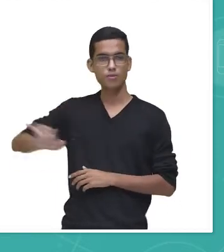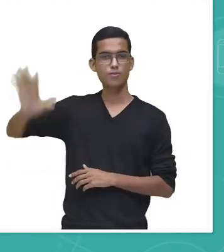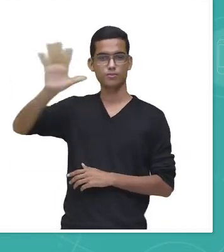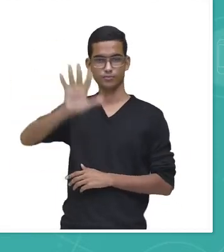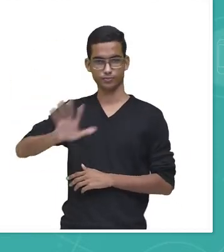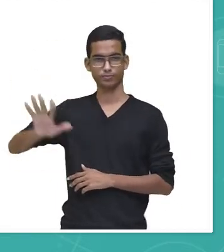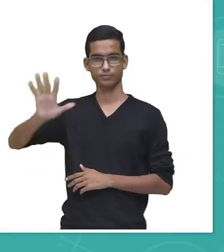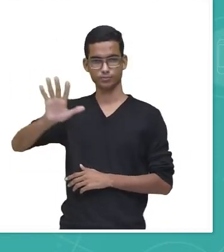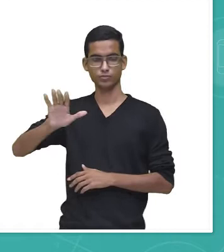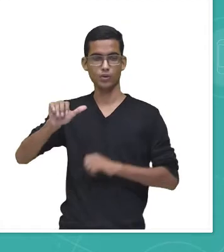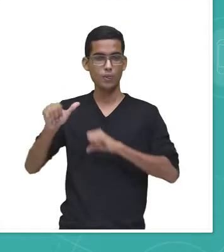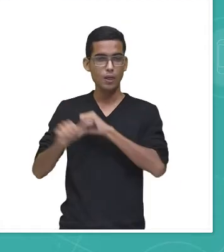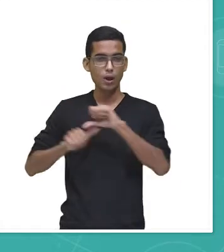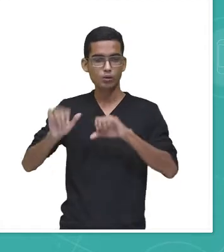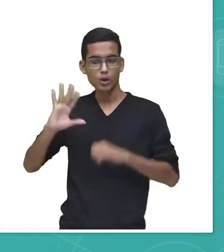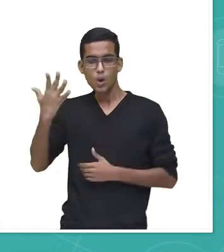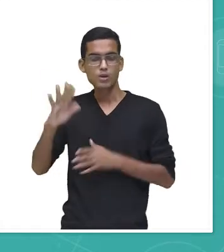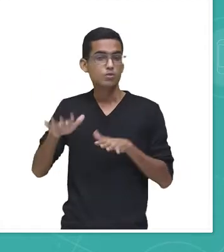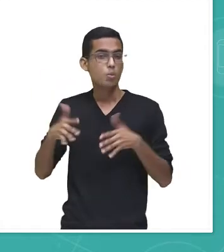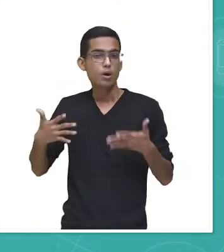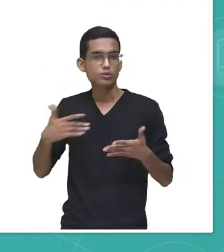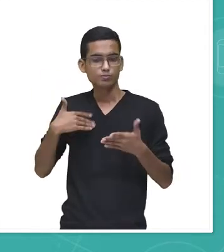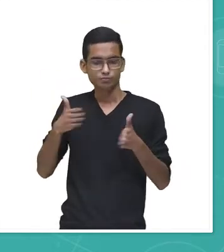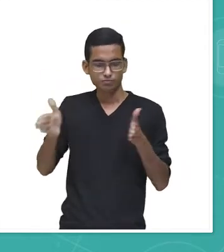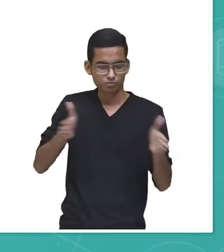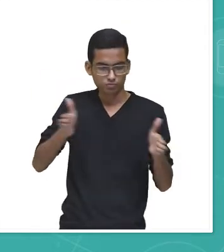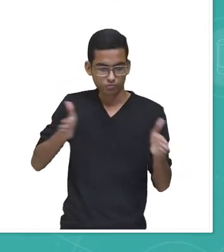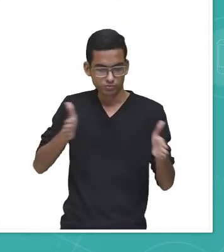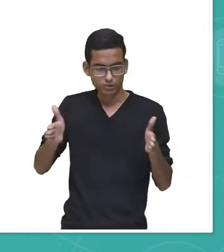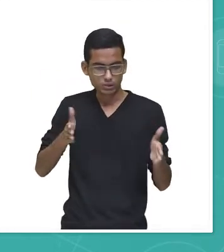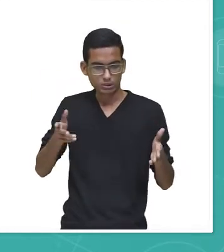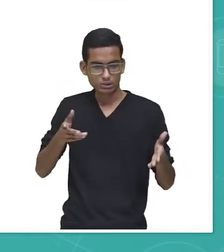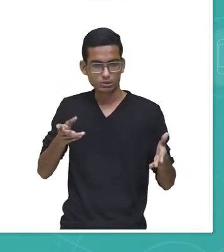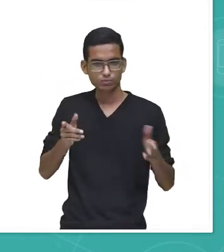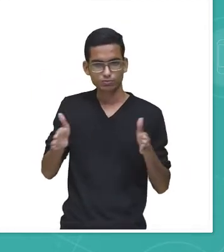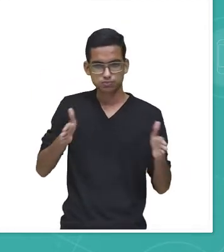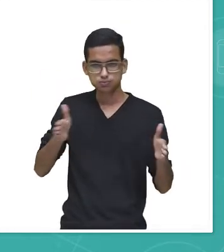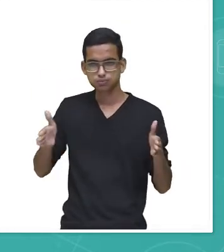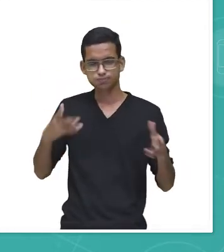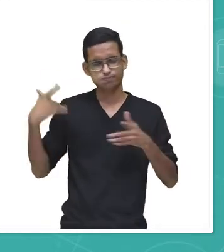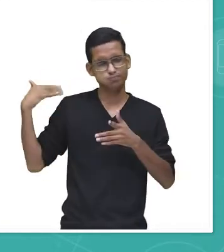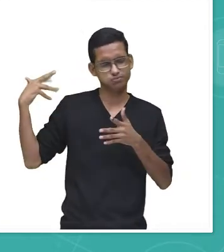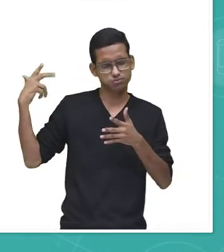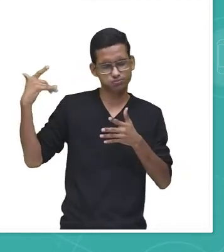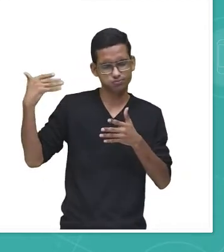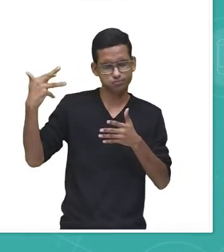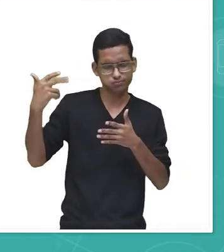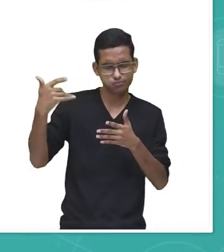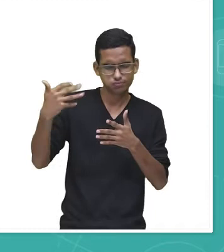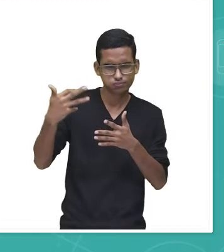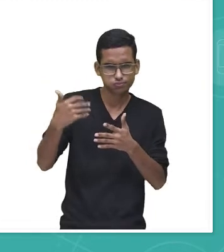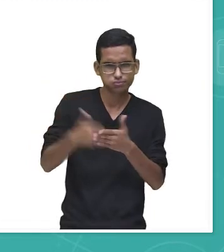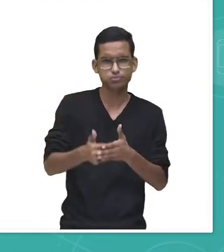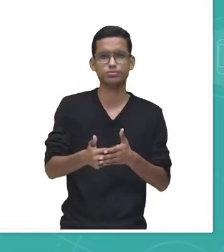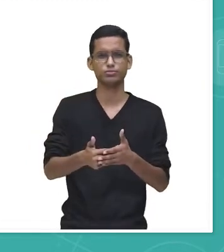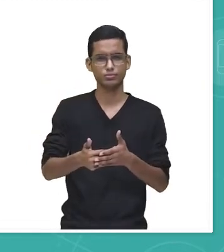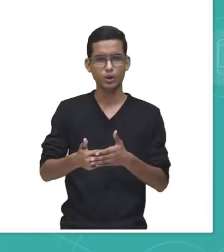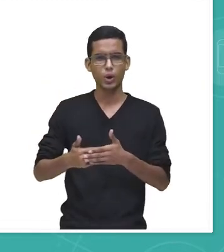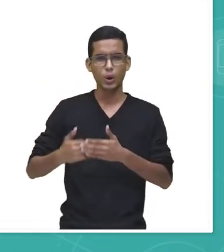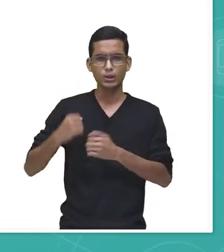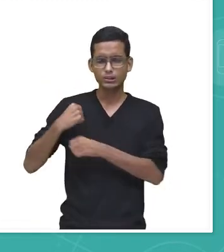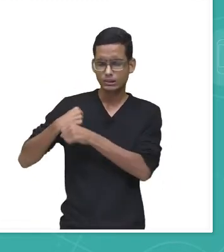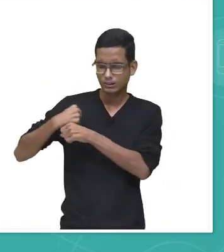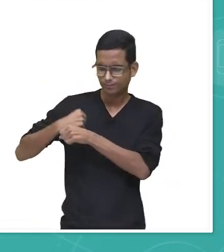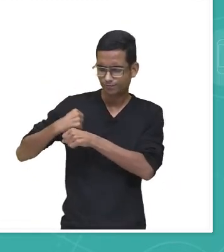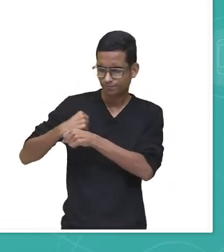mudança, ela acontece num tempo muito longo. Ela não vai acontecer de uma hora para outra. É um processo que leva aí muitos anos, mas que